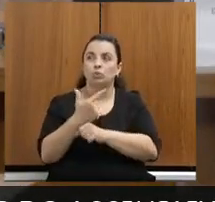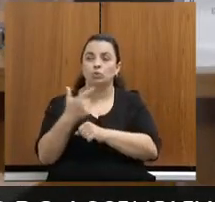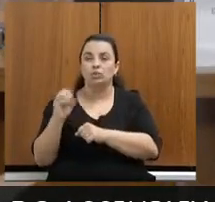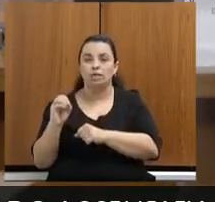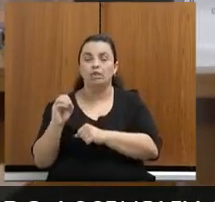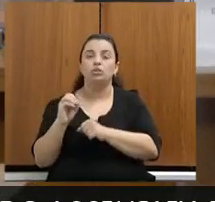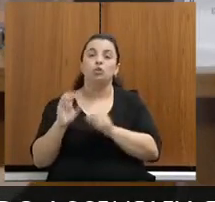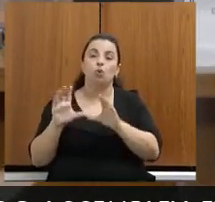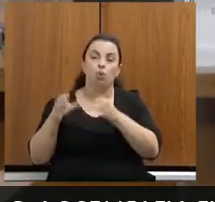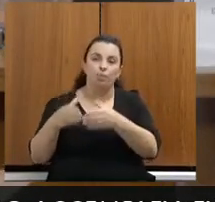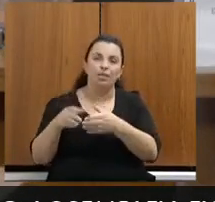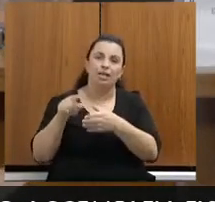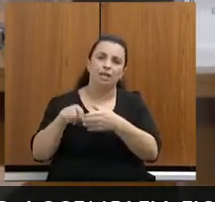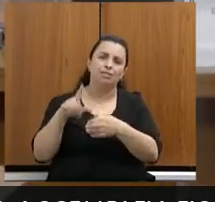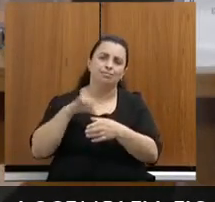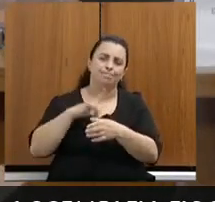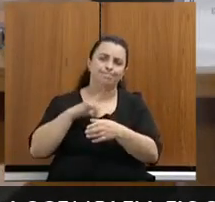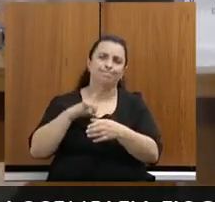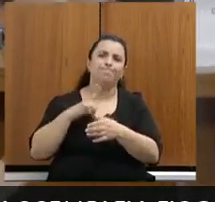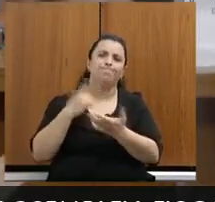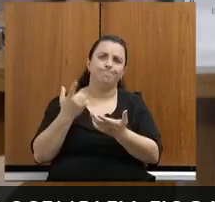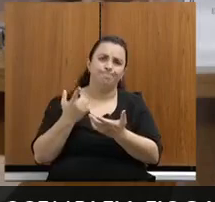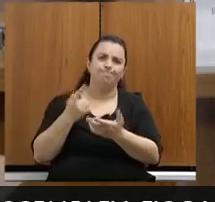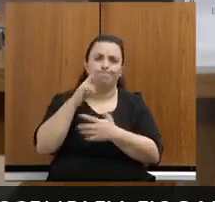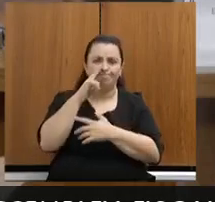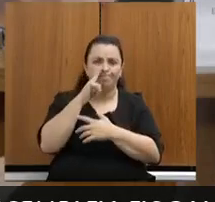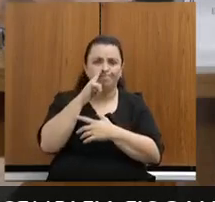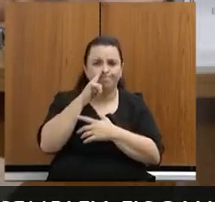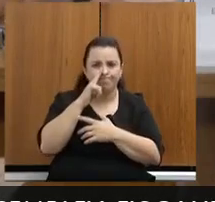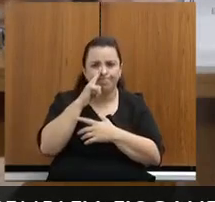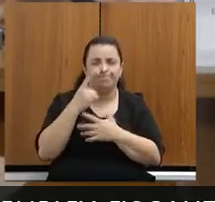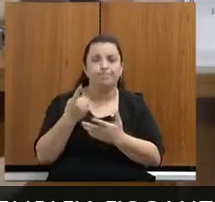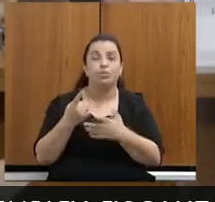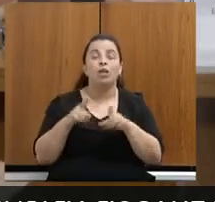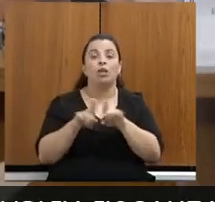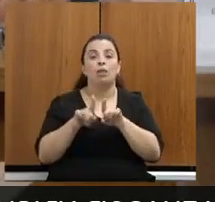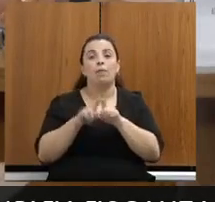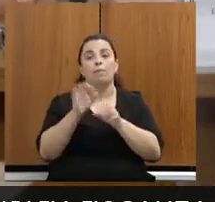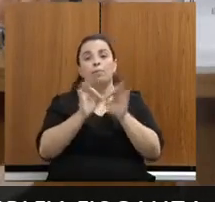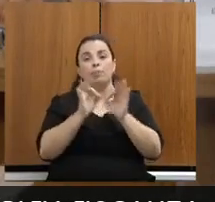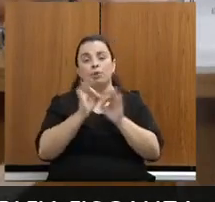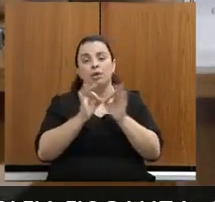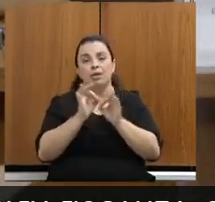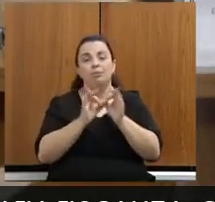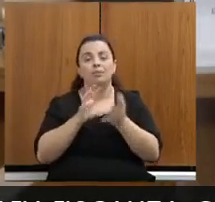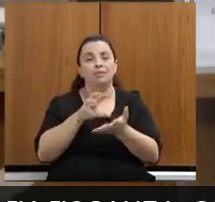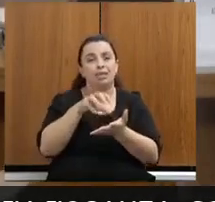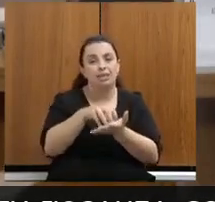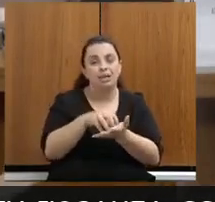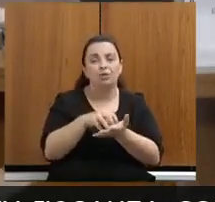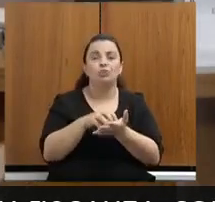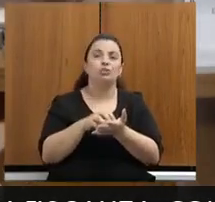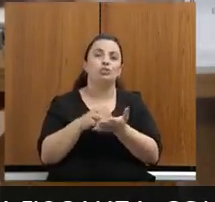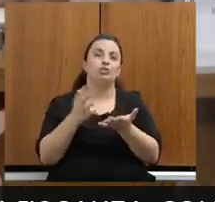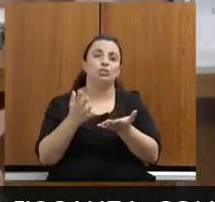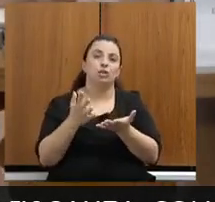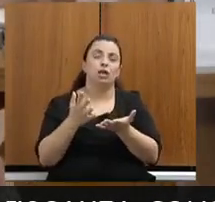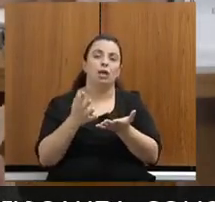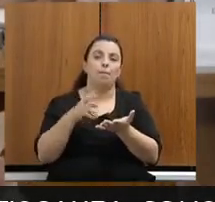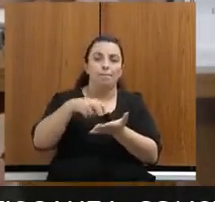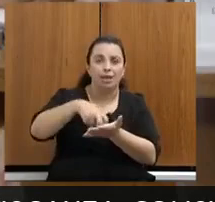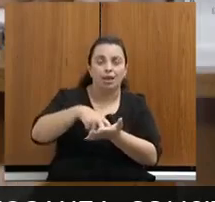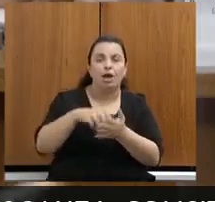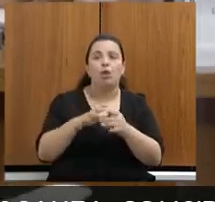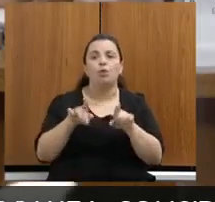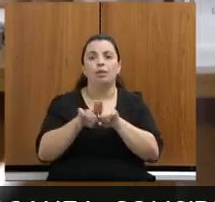grande vulnerabilidade social programa central de acompanhamento e alternativas penais a SEAP a gente tem um programa MG mulher